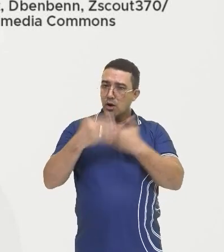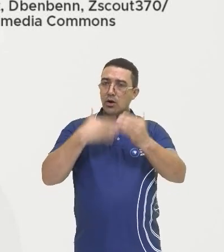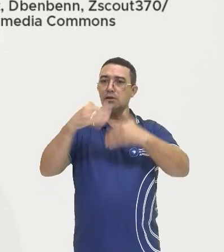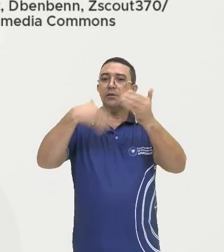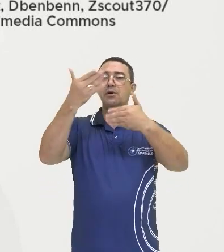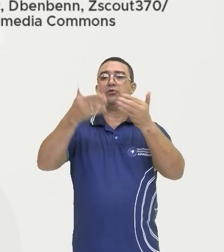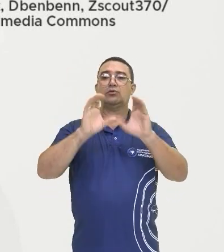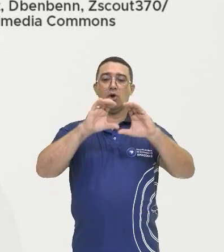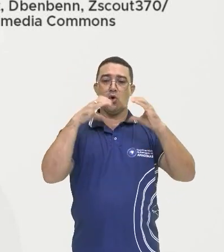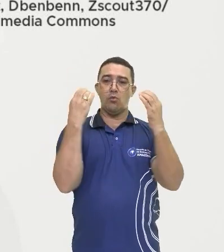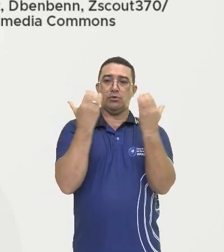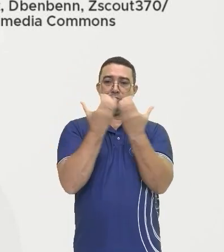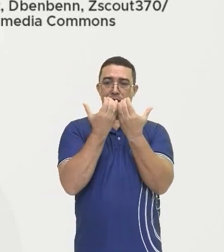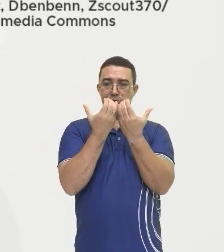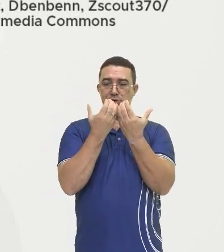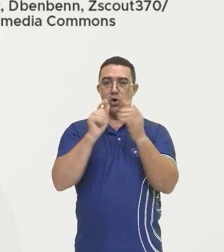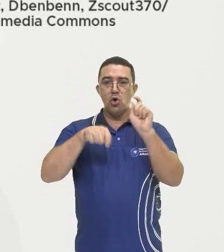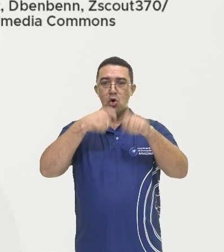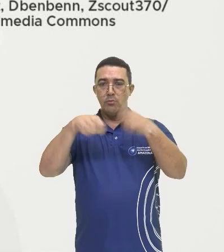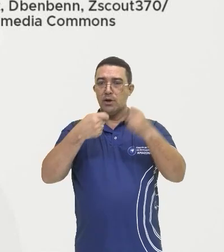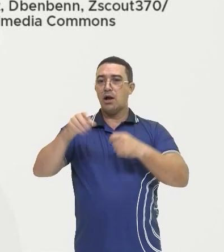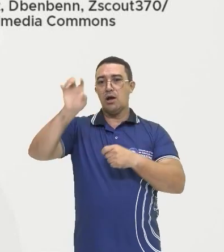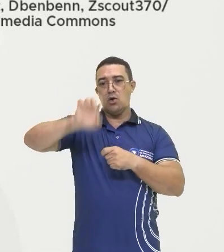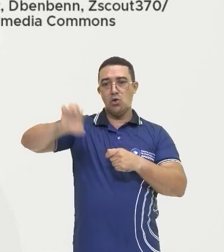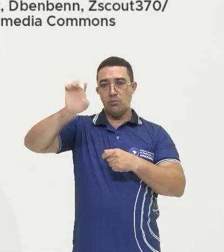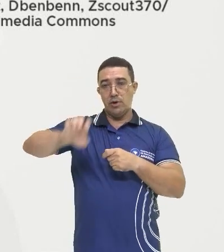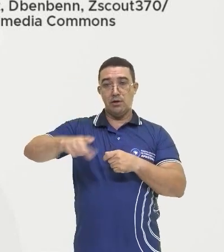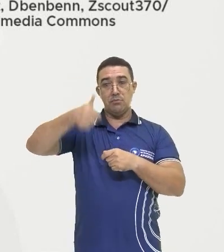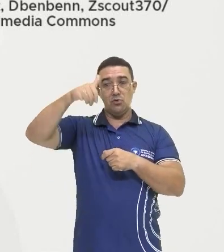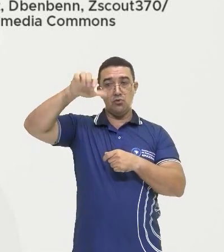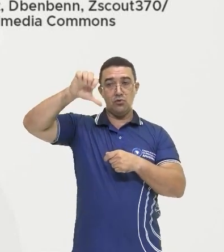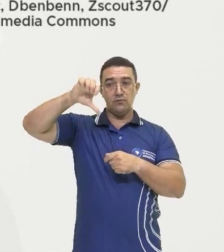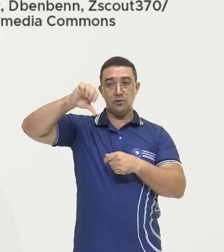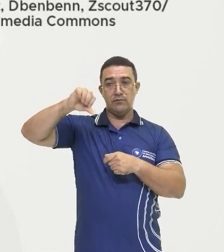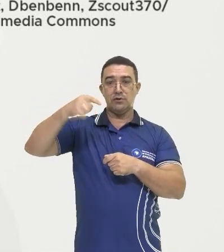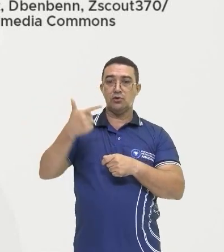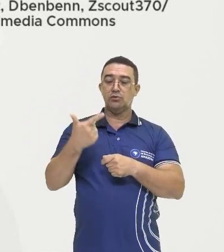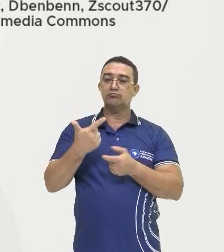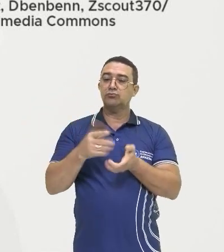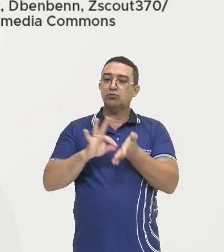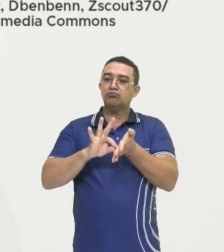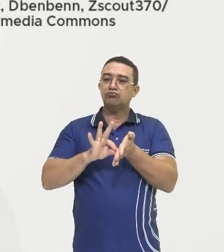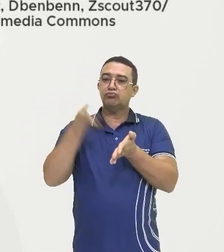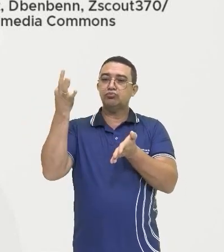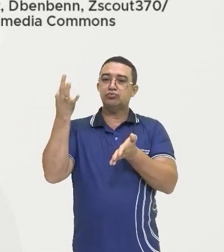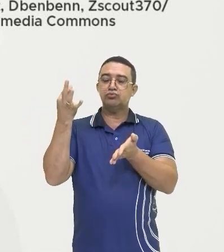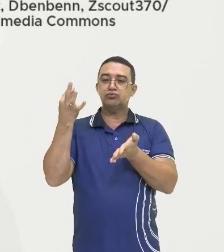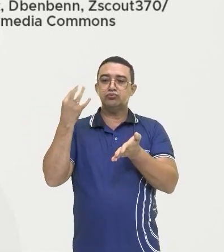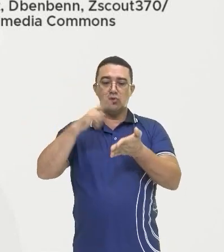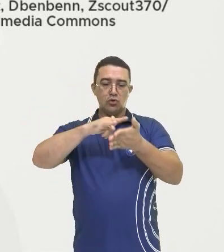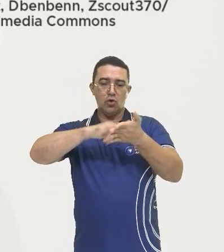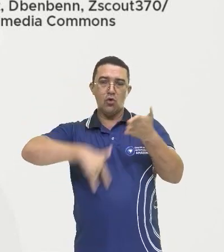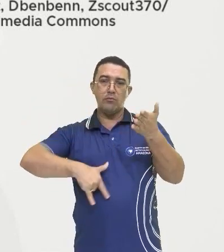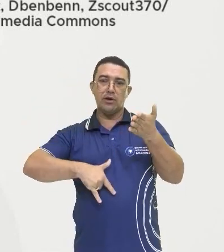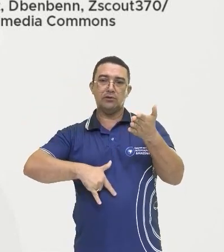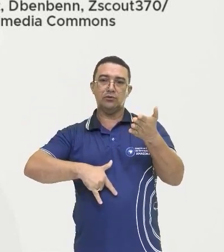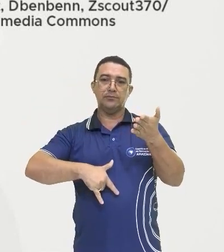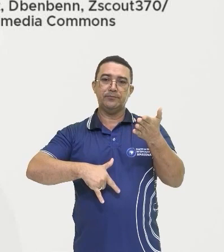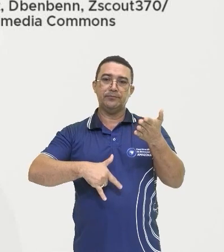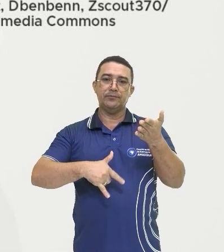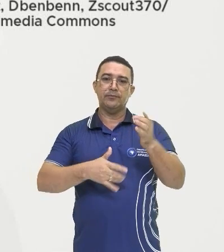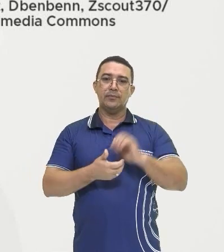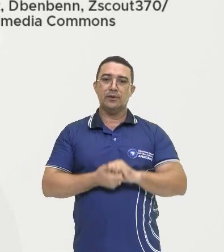da comunidade europeia. Em 1992, é assinado, né, o Tratado de Maastricht, que vai